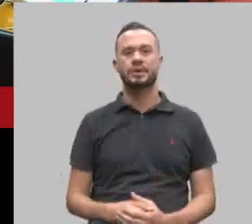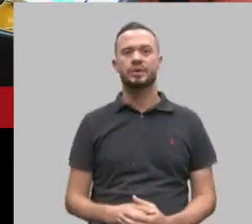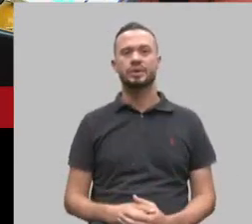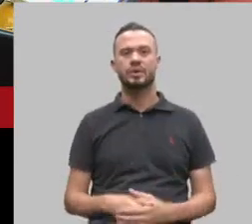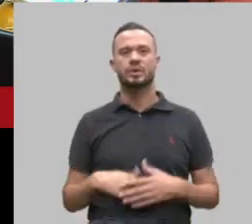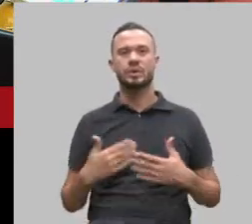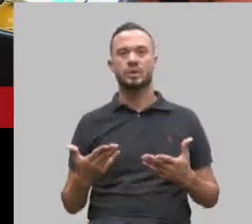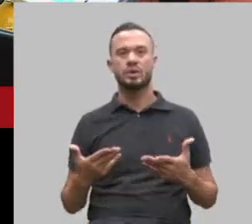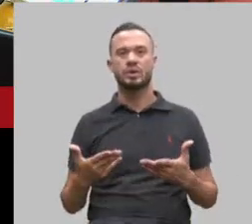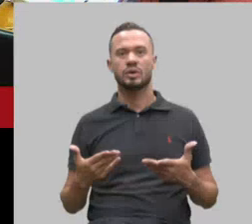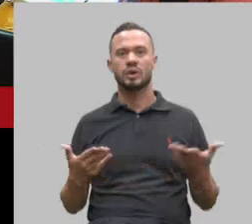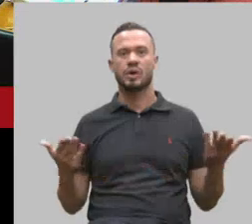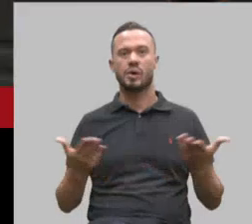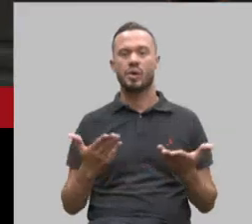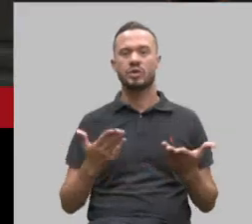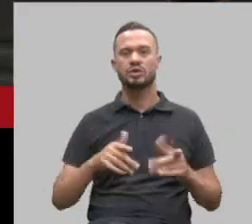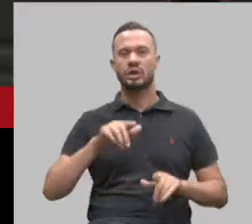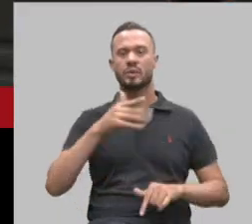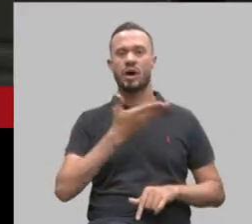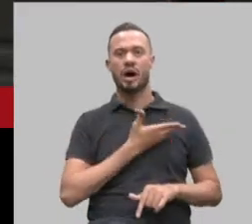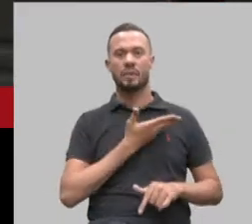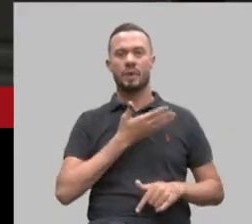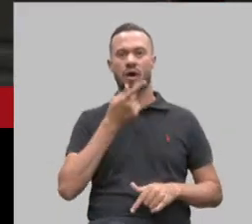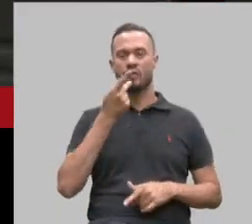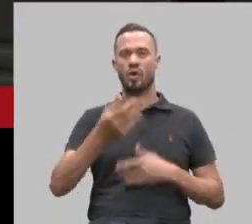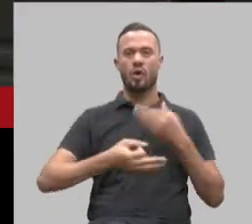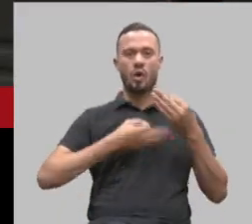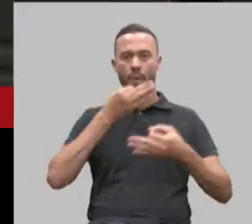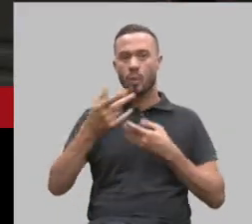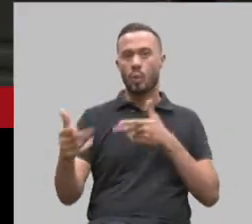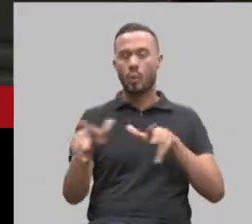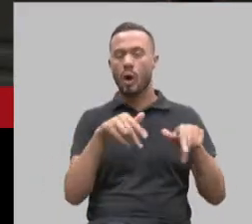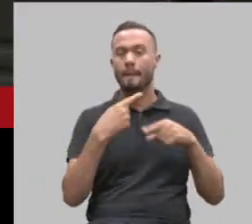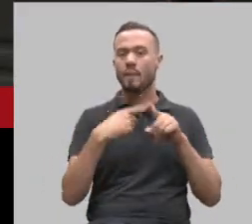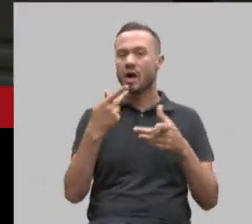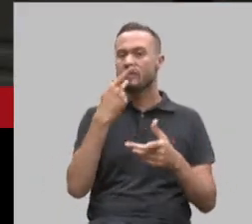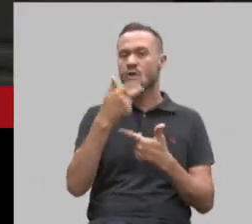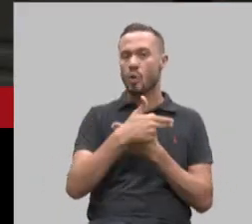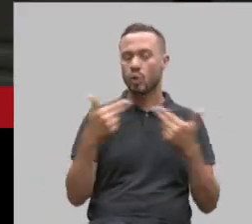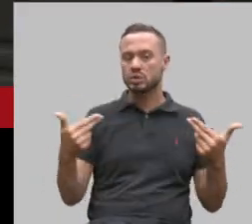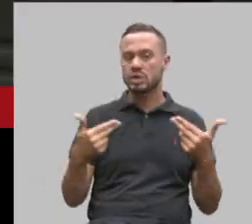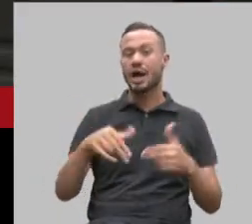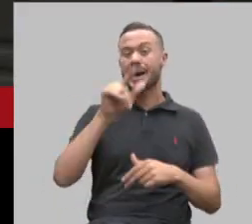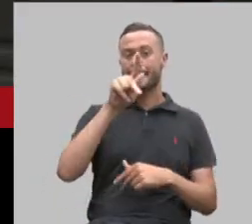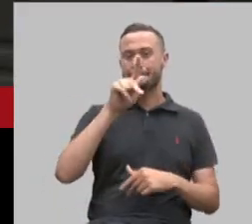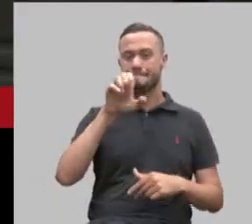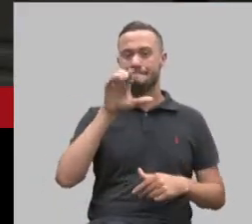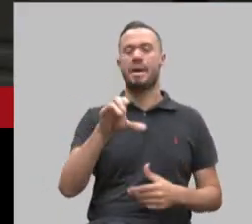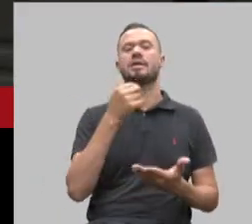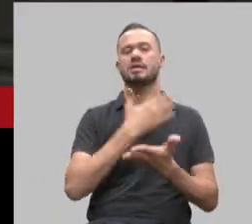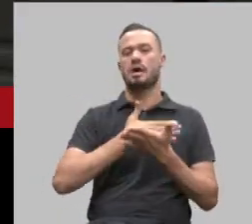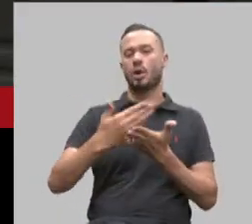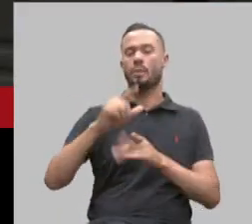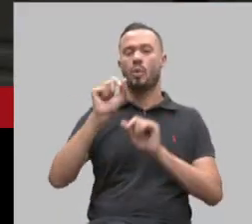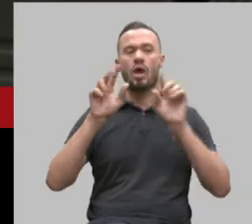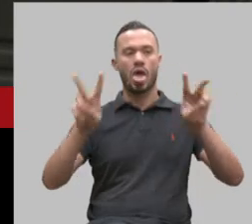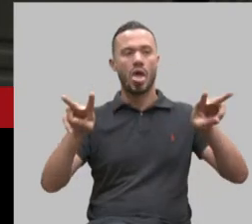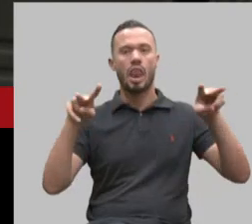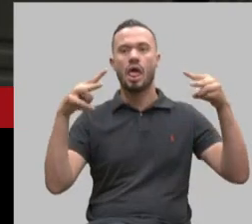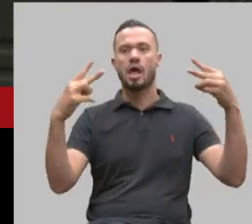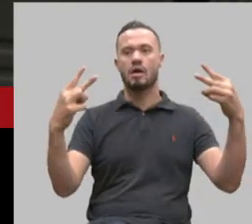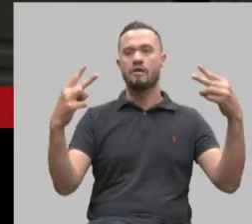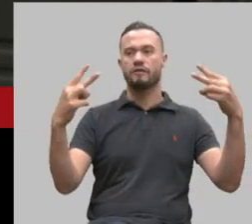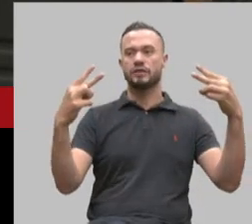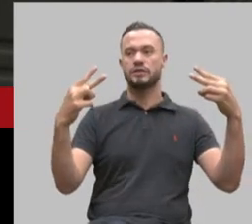eu estou contemplado com todos mas dar uma frisada que o programa PEC é uma iniciativa que Visa não apenas buscar atender